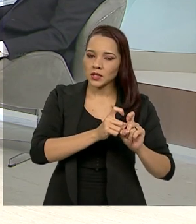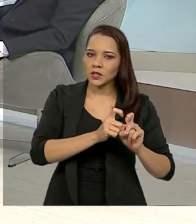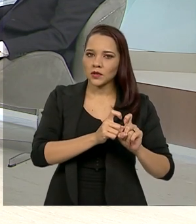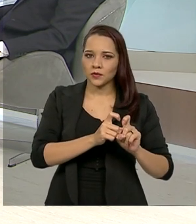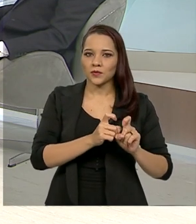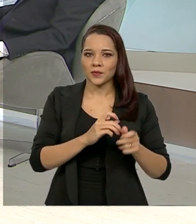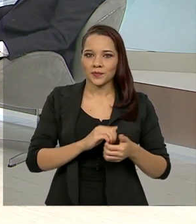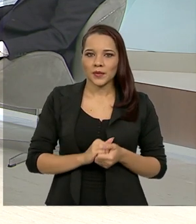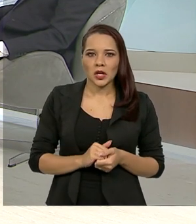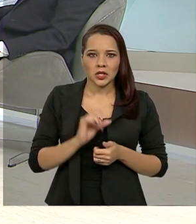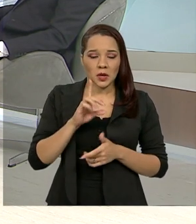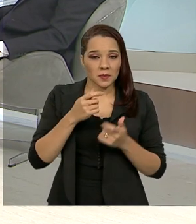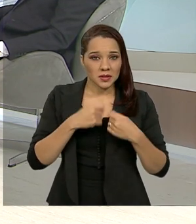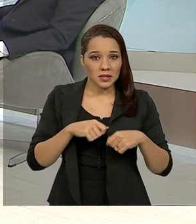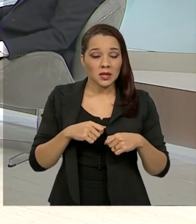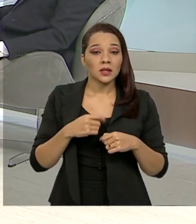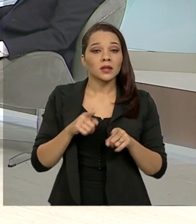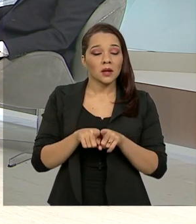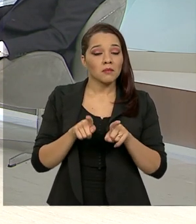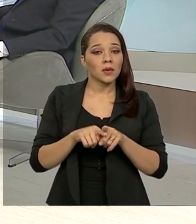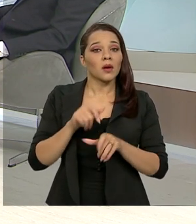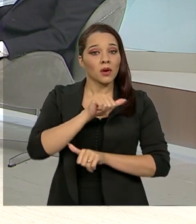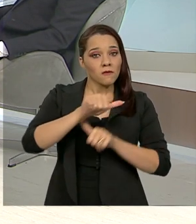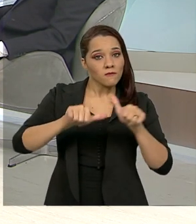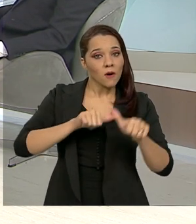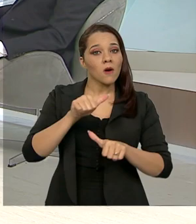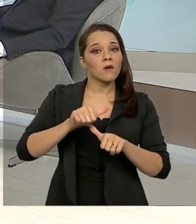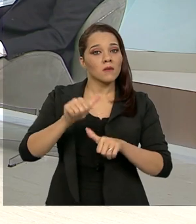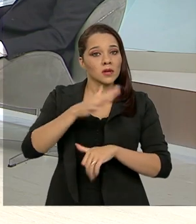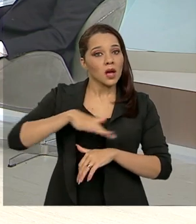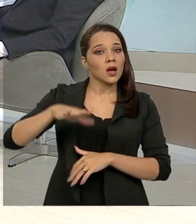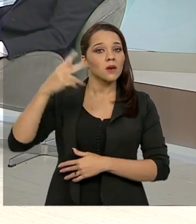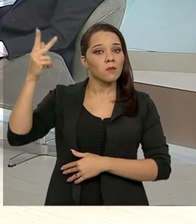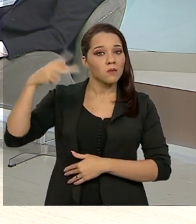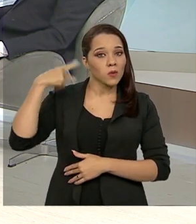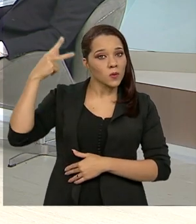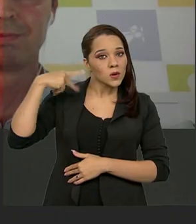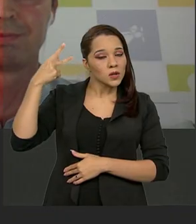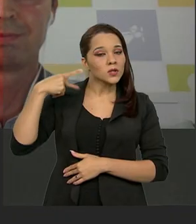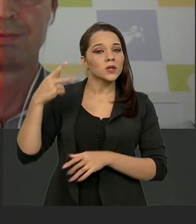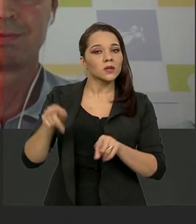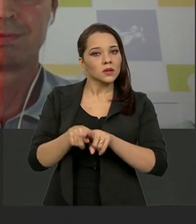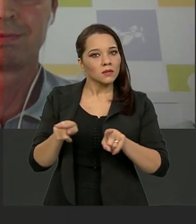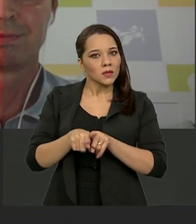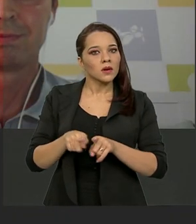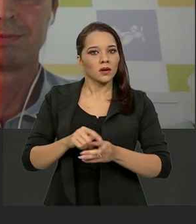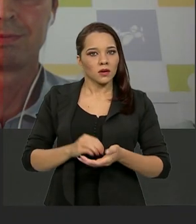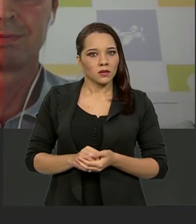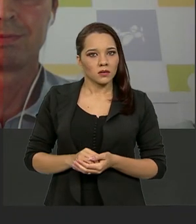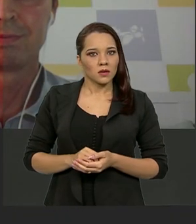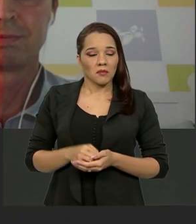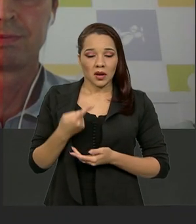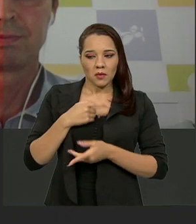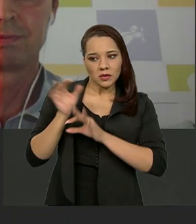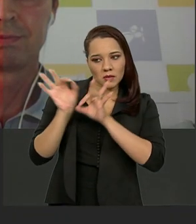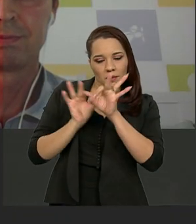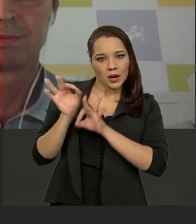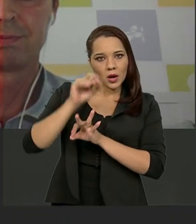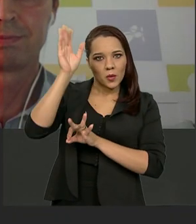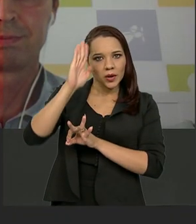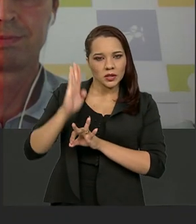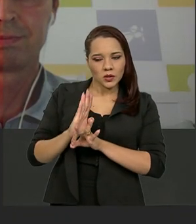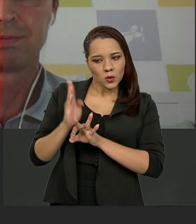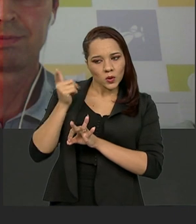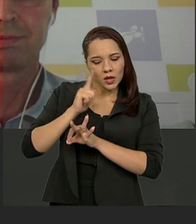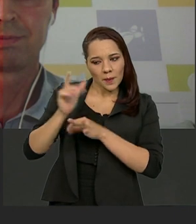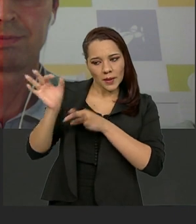não. Nós precisamos fazer uma reforma política também, né? Para que a gente possa preparar o Brasil, botar ele